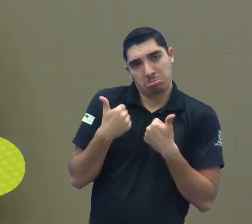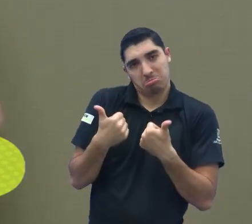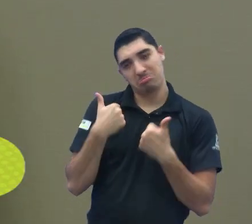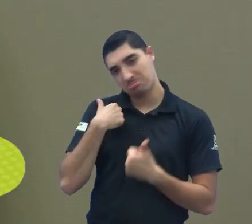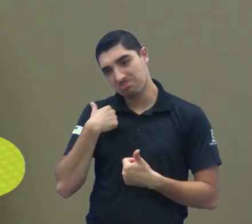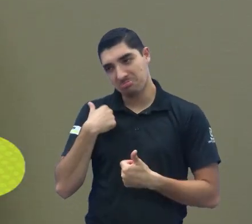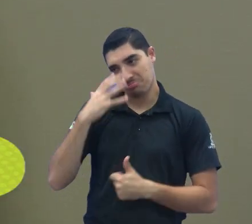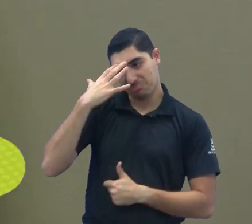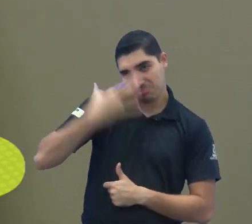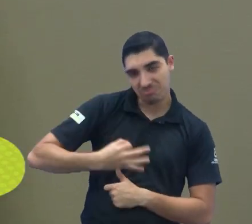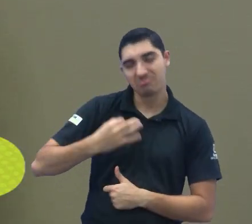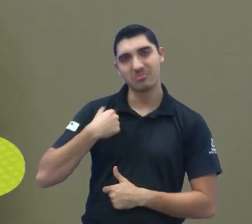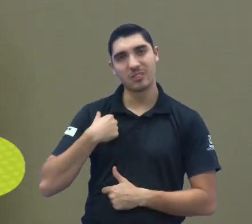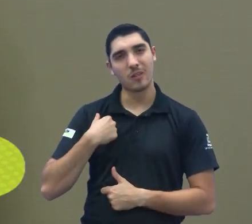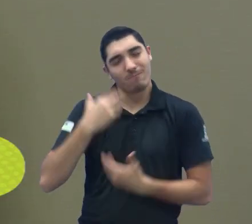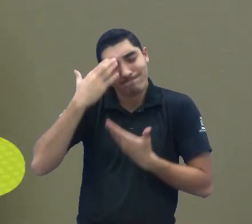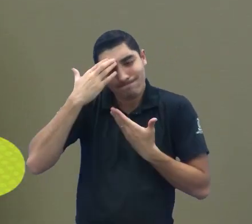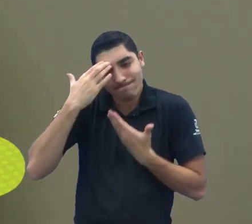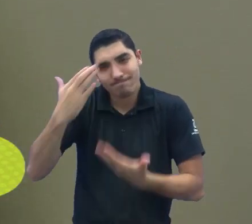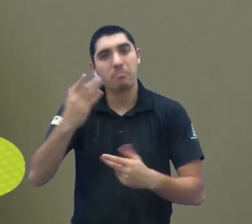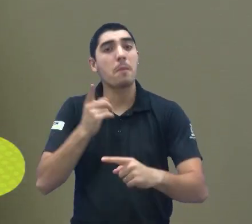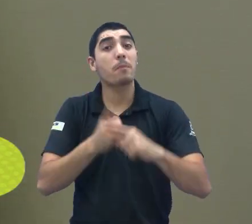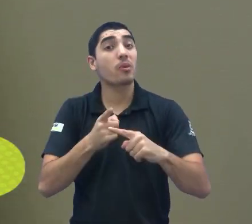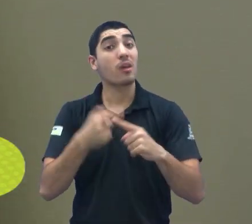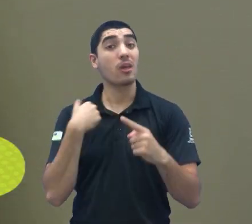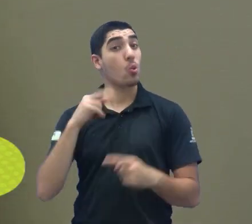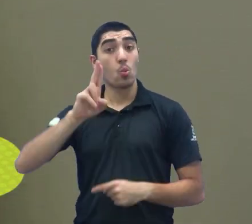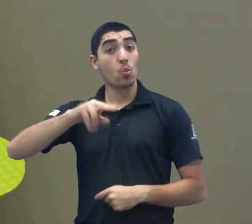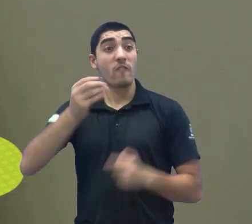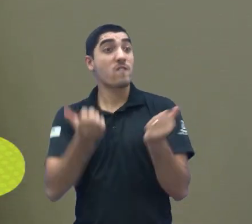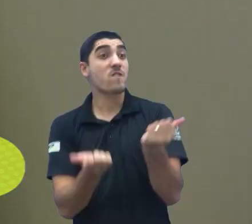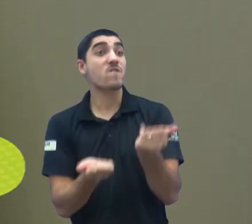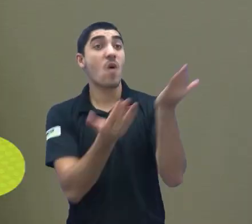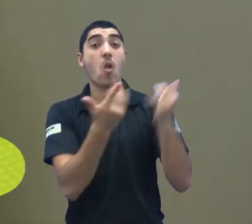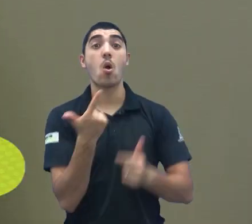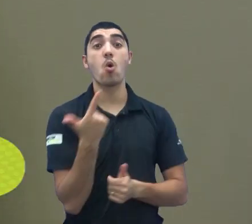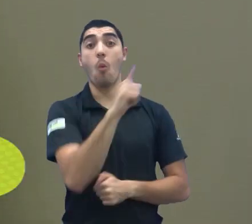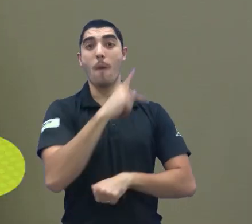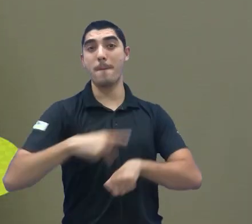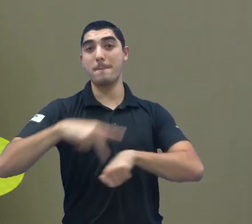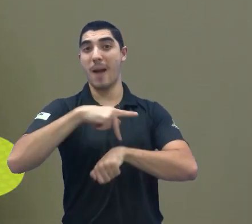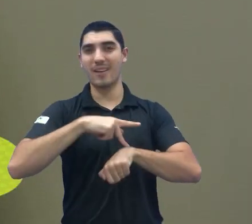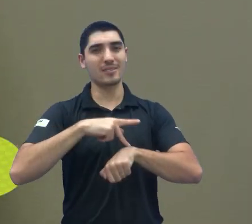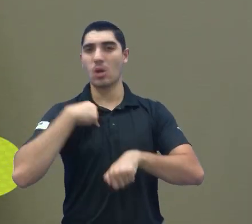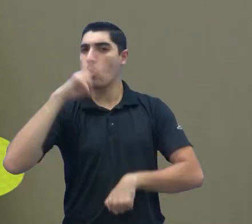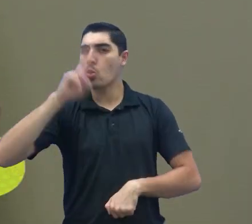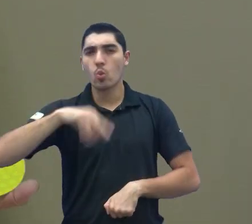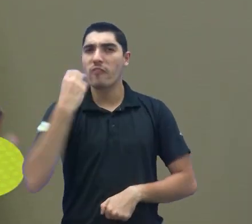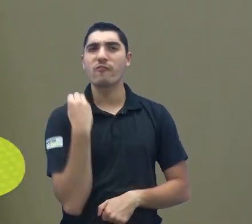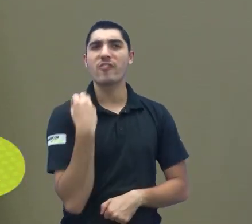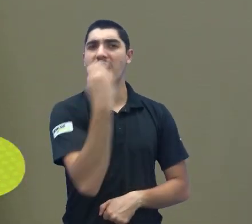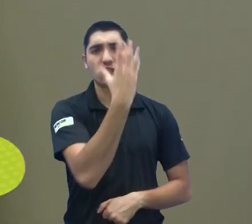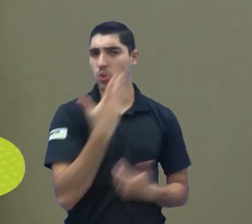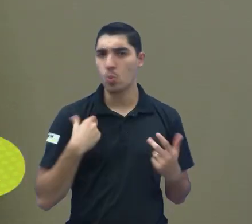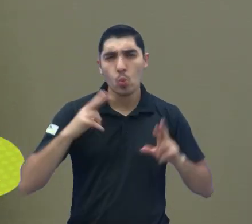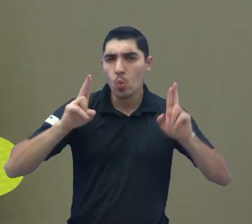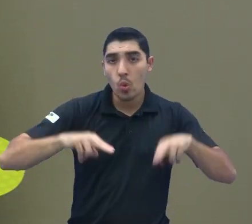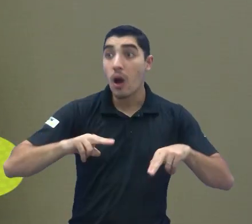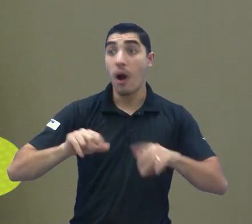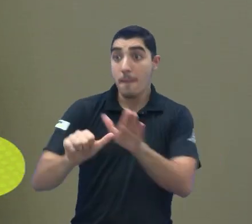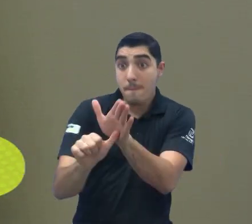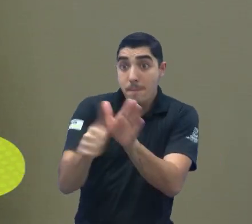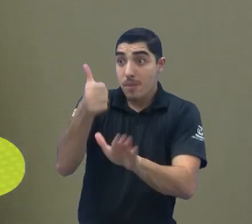por que eu sou tão grata ao basquete? Eu nunca tinha saído do país. Então, assim, saí do país a primeira vez com o basquete. Então, eu estive em 4